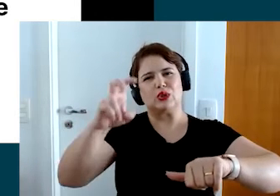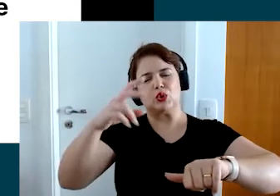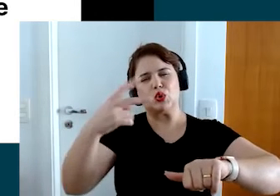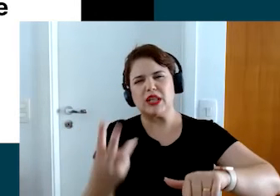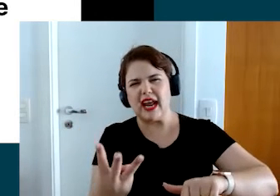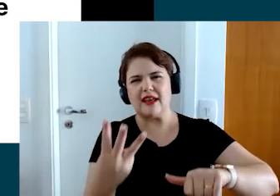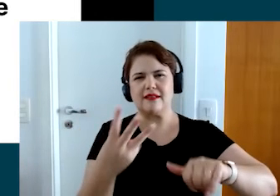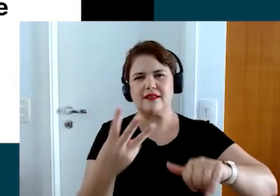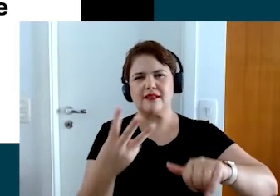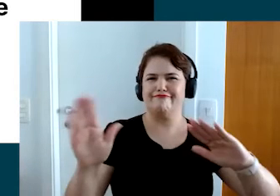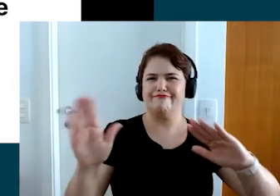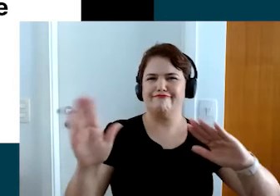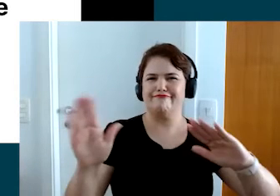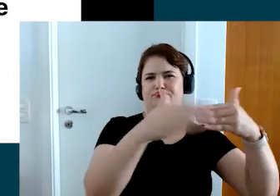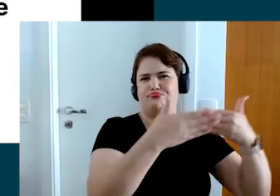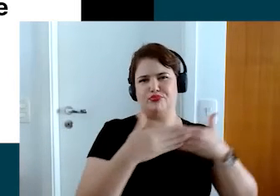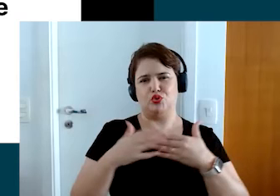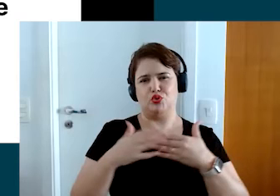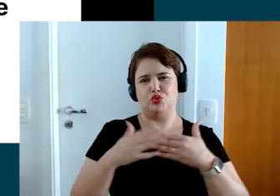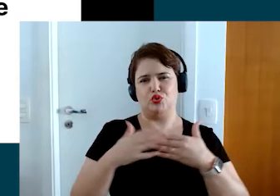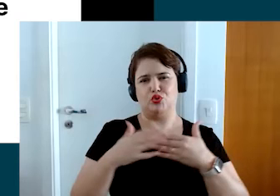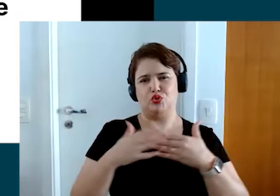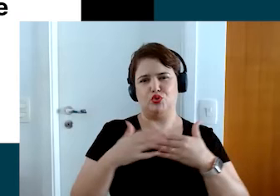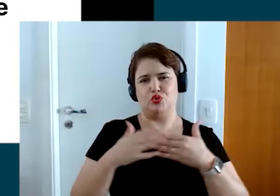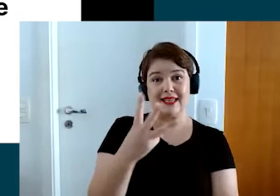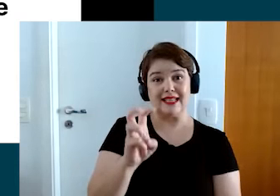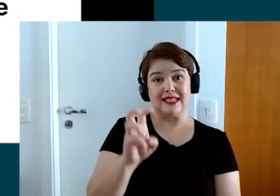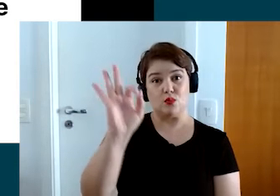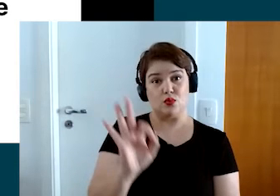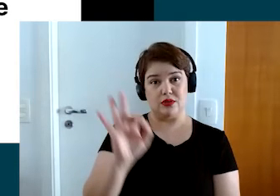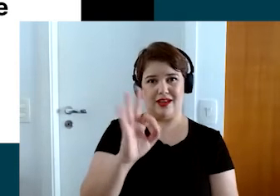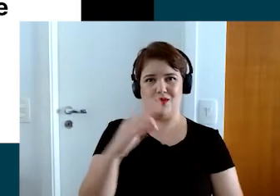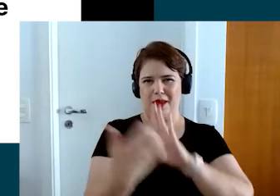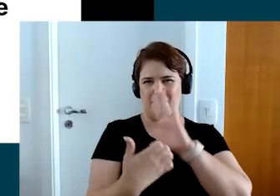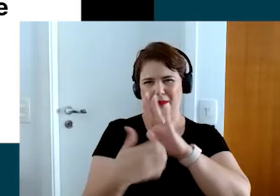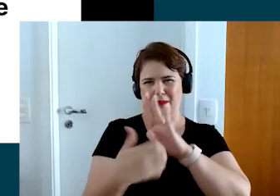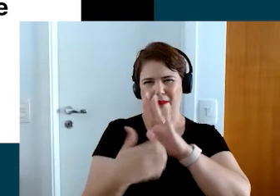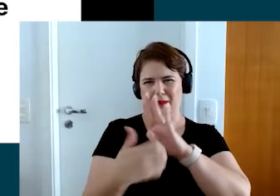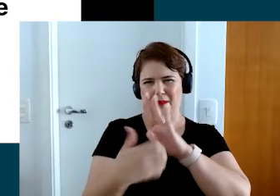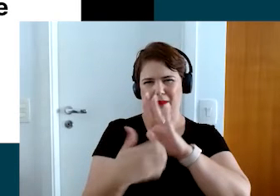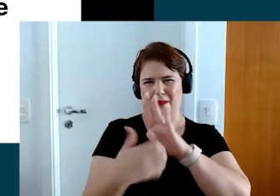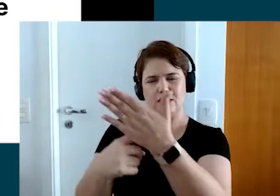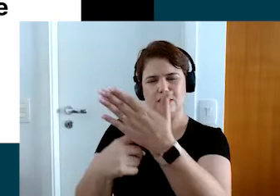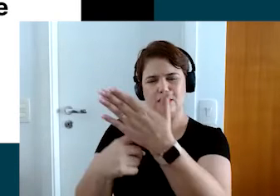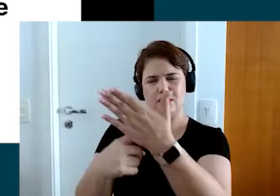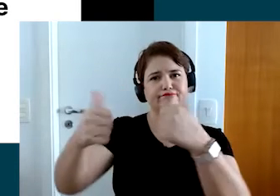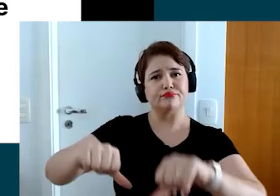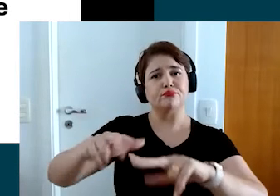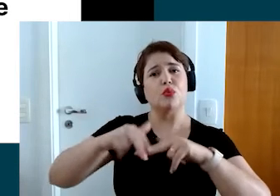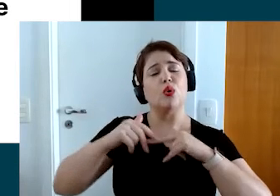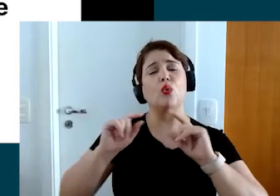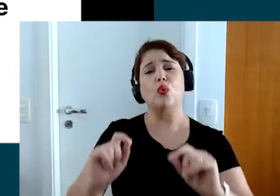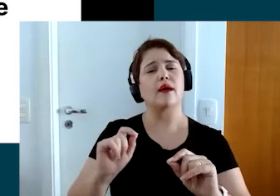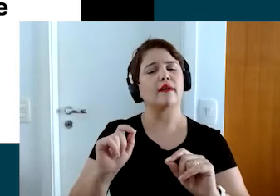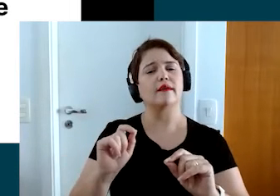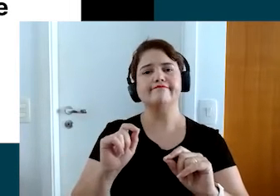eles conseguiram chegar a uma conclusão de que 35% das startups, né, que falharam por conta de não encontrar